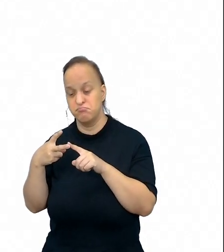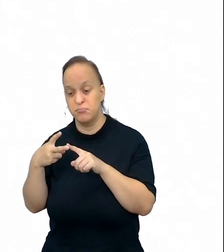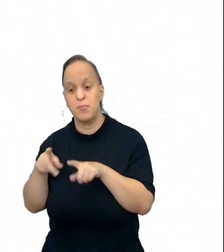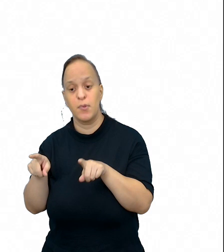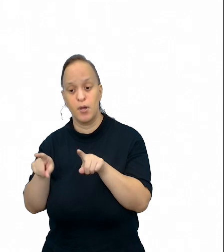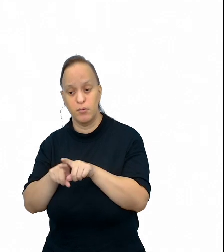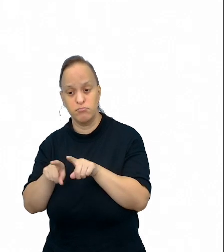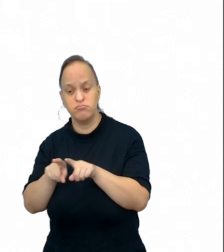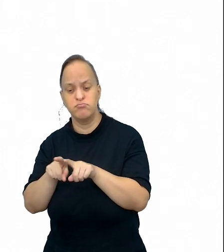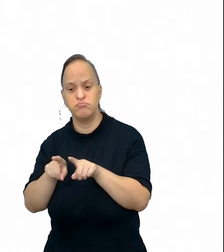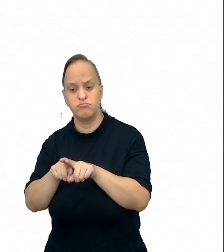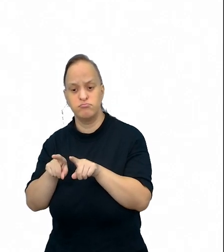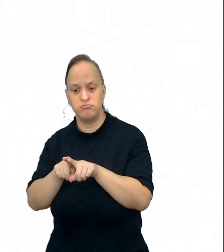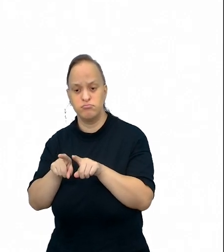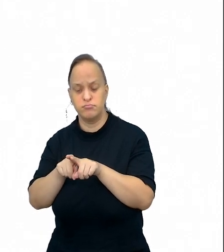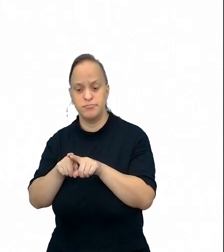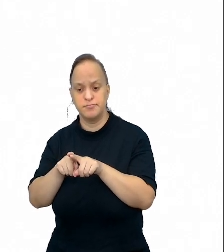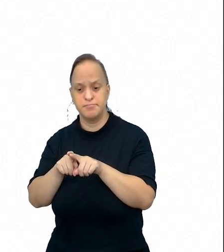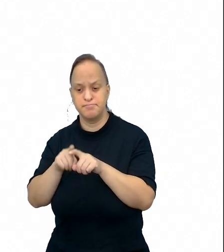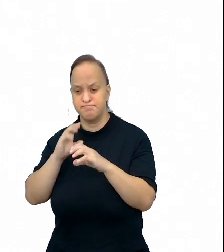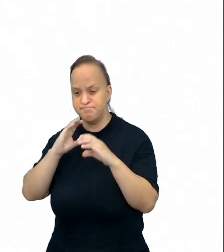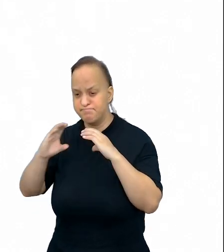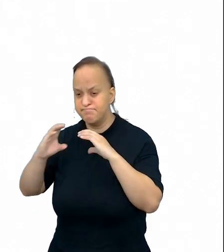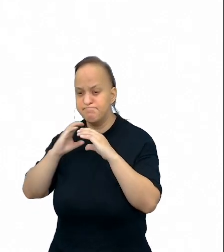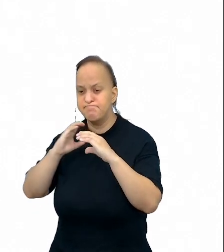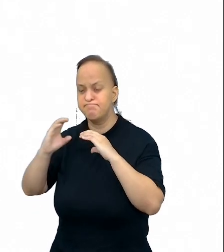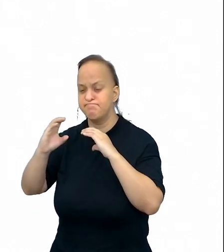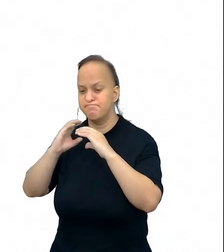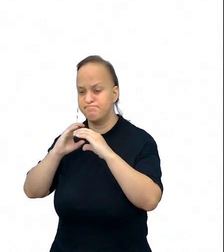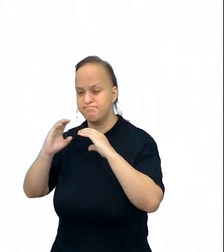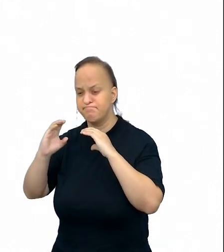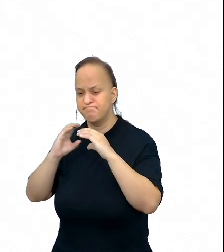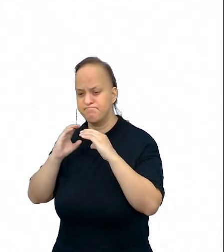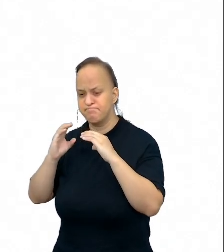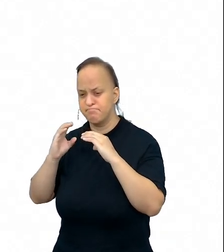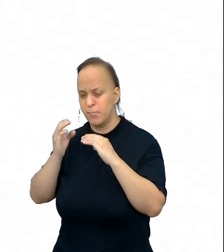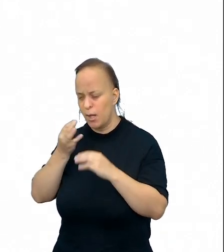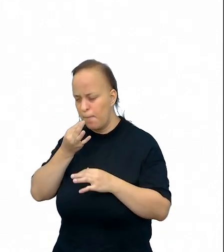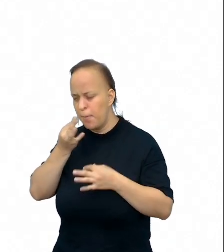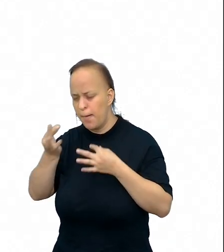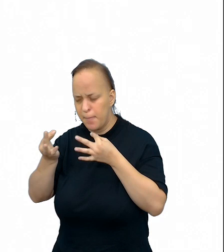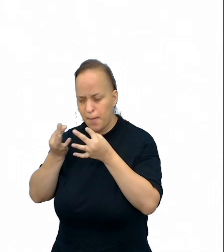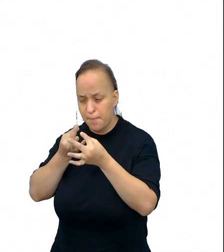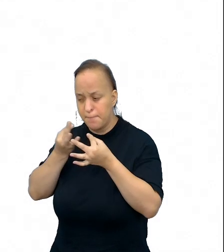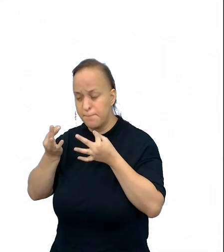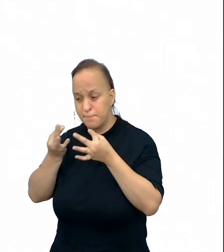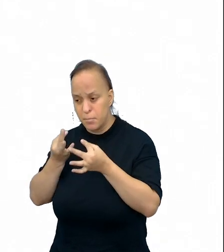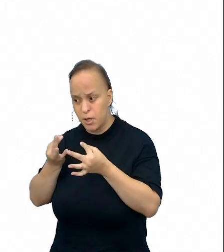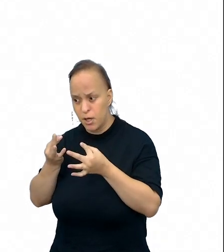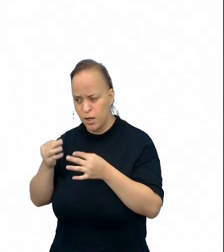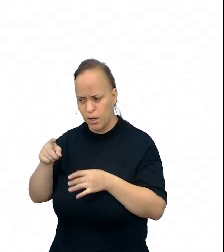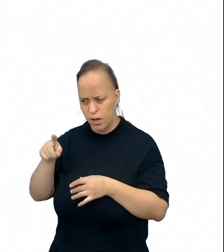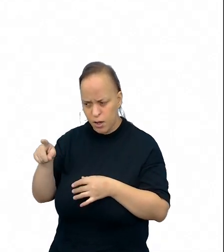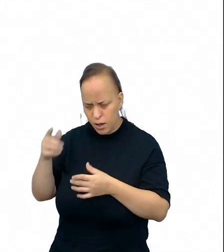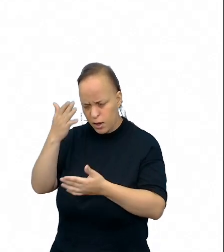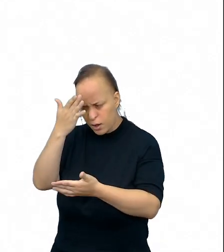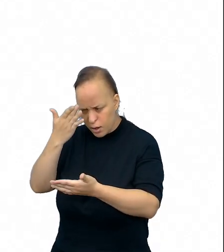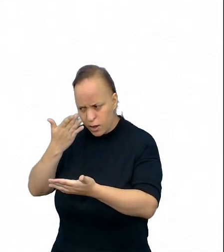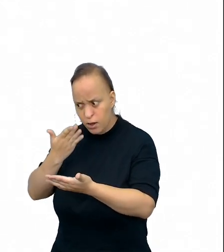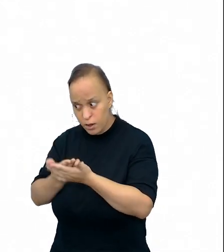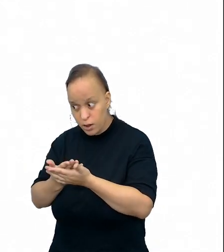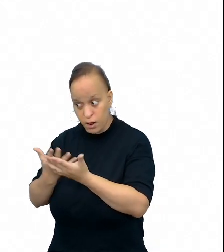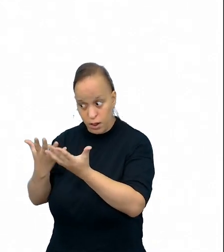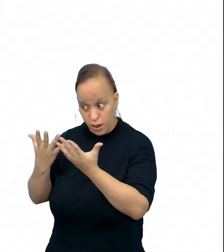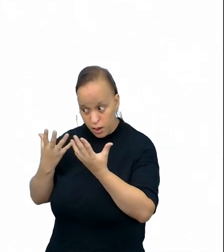essa ideia de situação comunicativa, né, nesse sentido de convencer, persuadir, obter a adesão do outro, né?